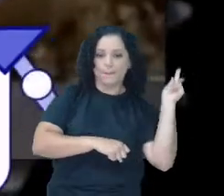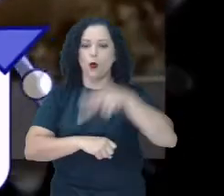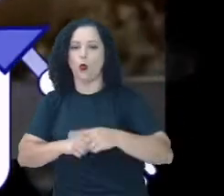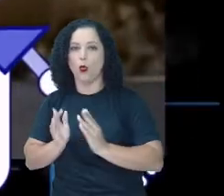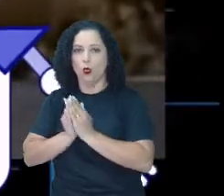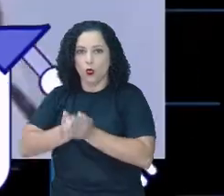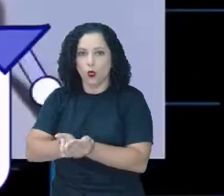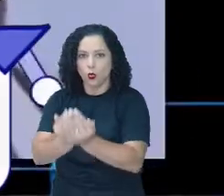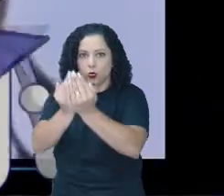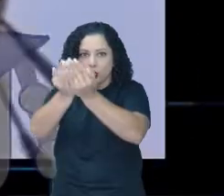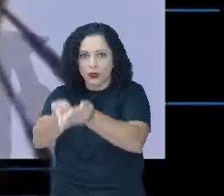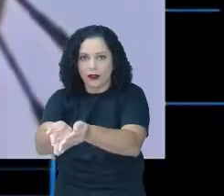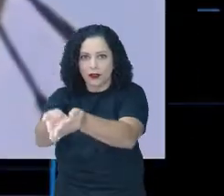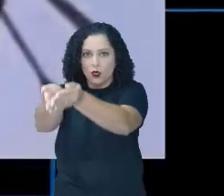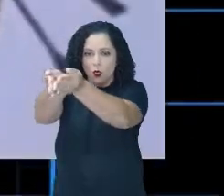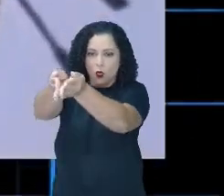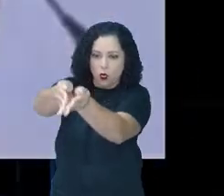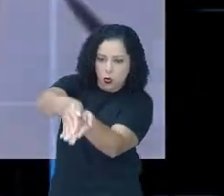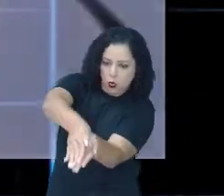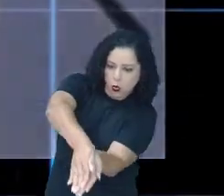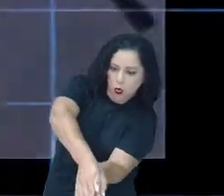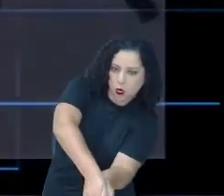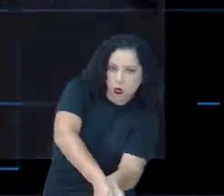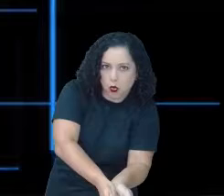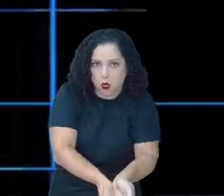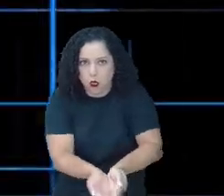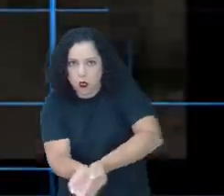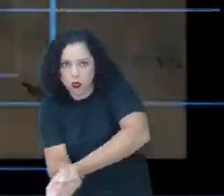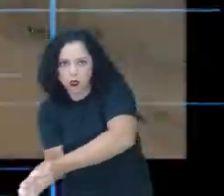mesmo. Que perigo, hein?